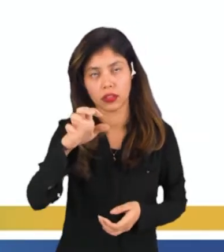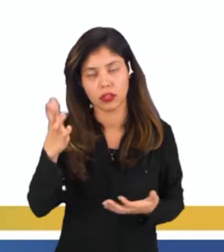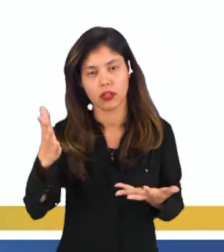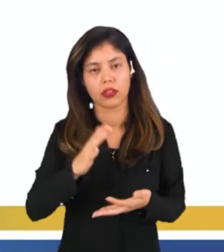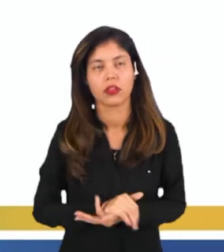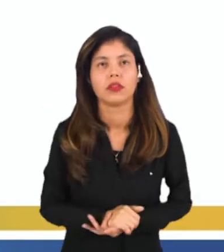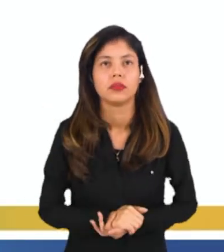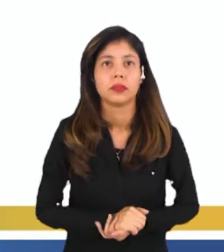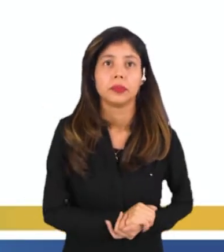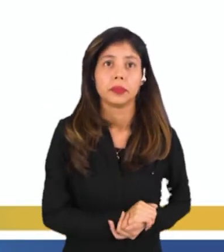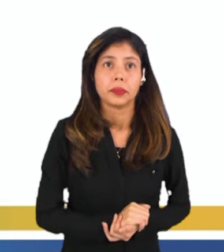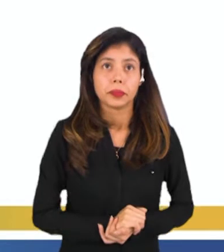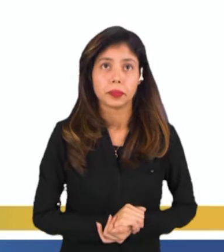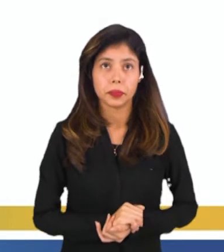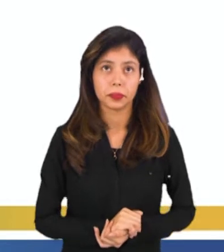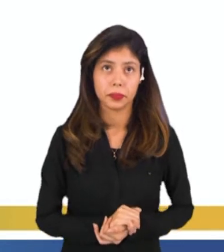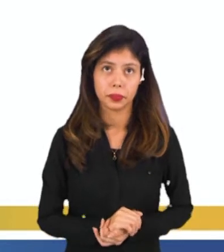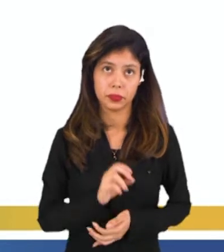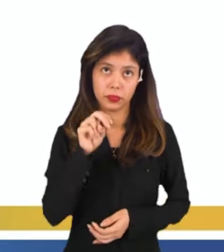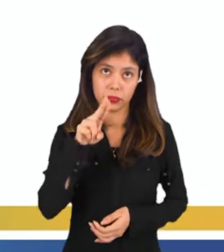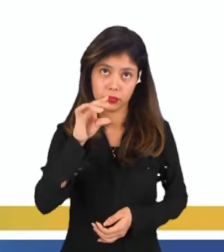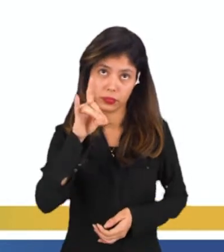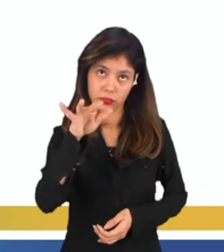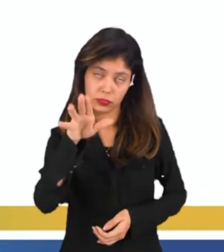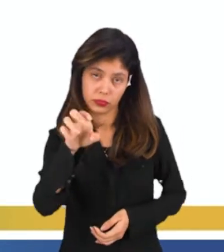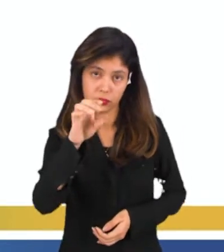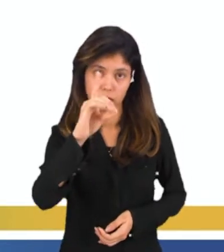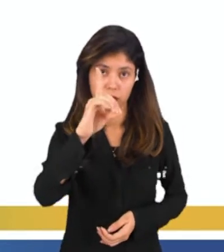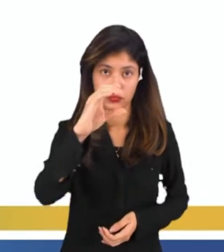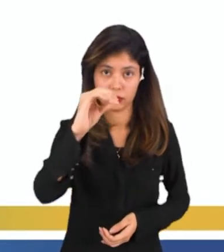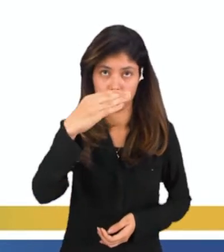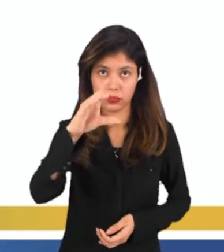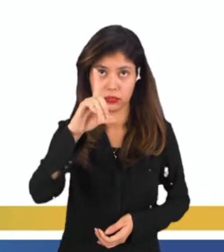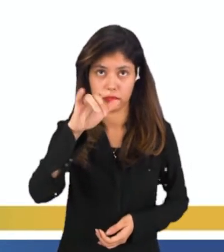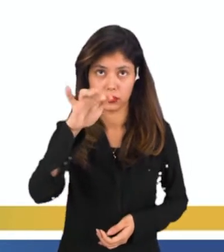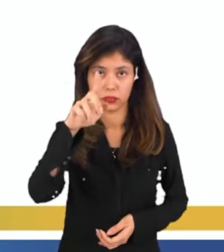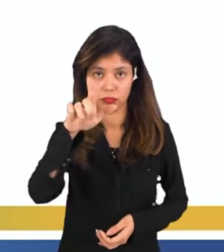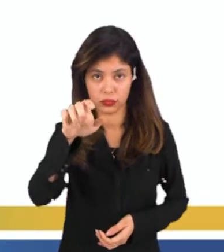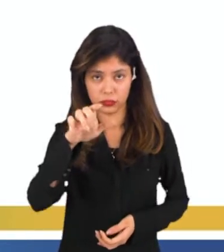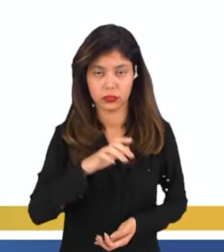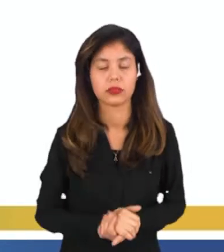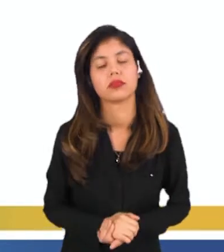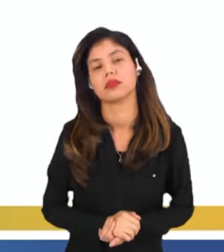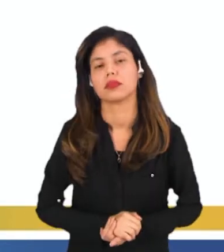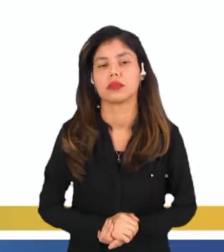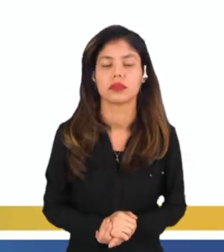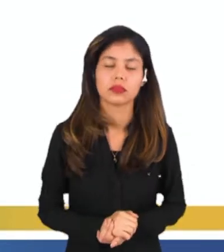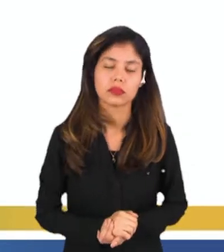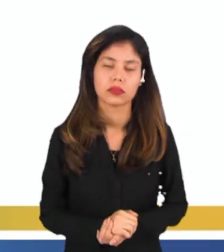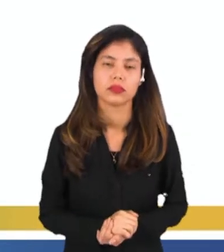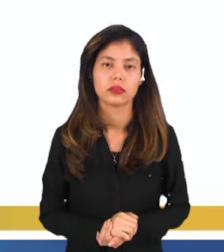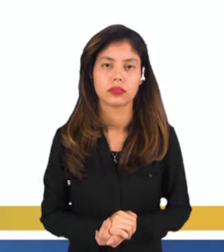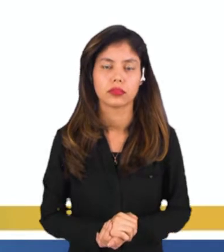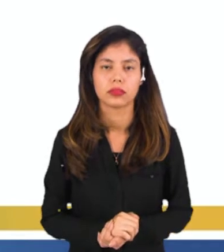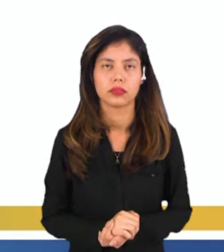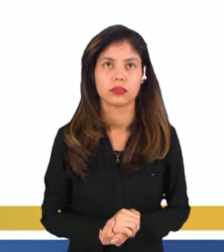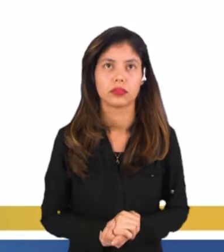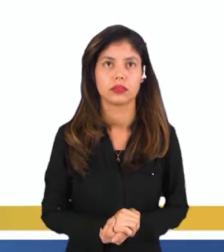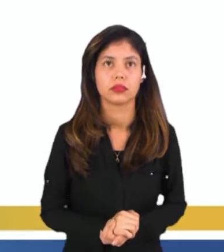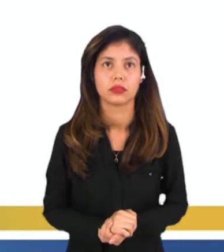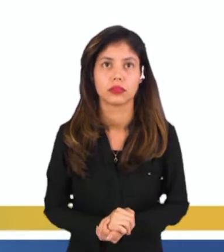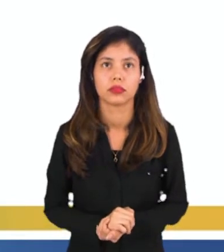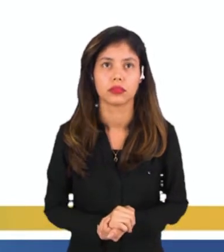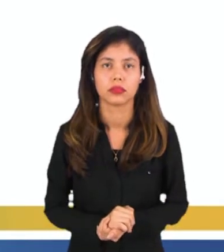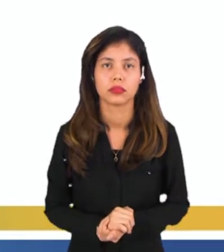Urrutia. Alma mater, onde ele se formou, tá? Pode ser a escola como a universidade, é a Universidade do